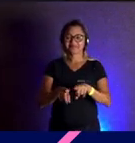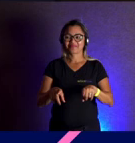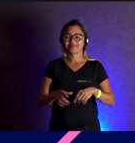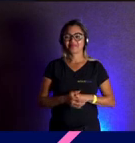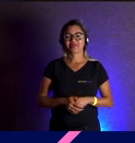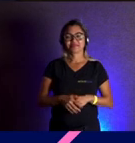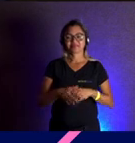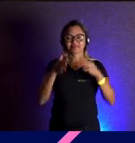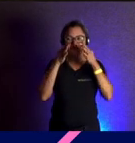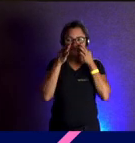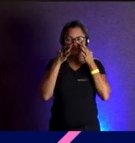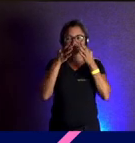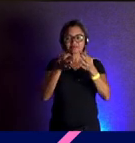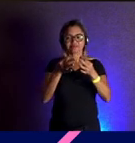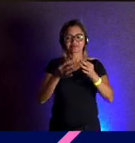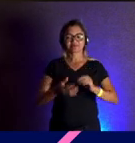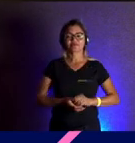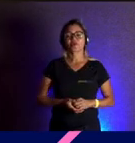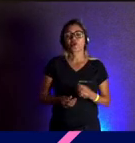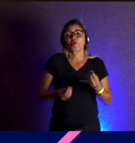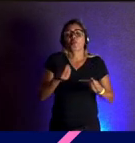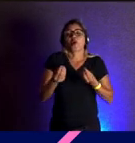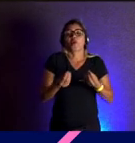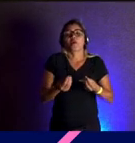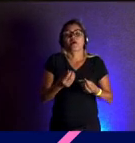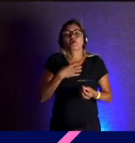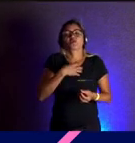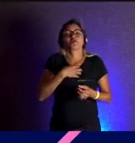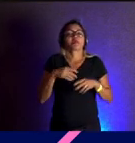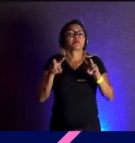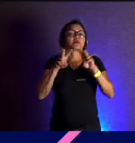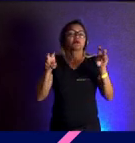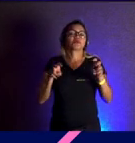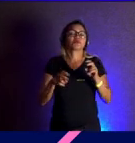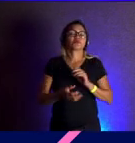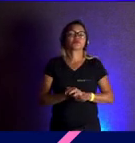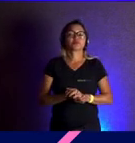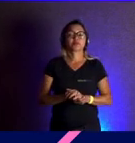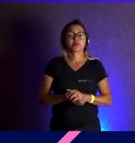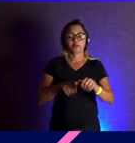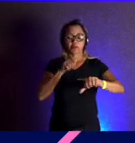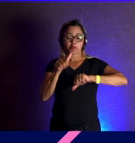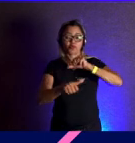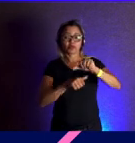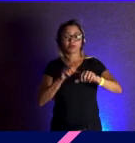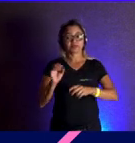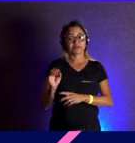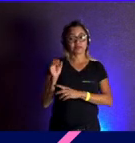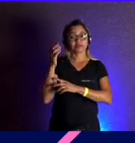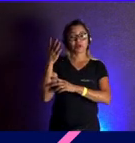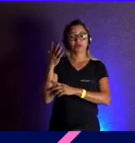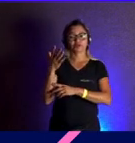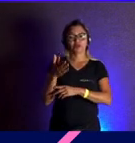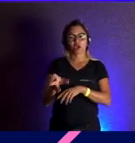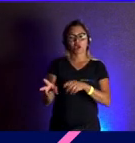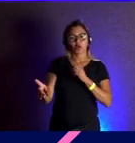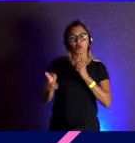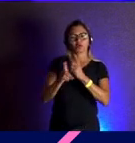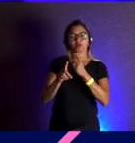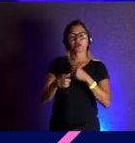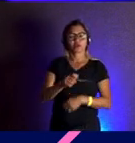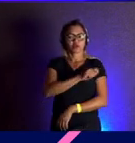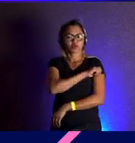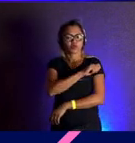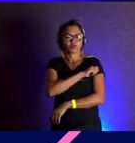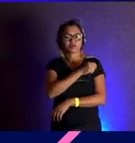me chama atenção, qual é o tom da narrativa sobre mudança climática? Eu encontrei alunos na semana passada lá